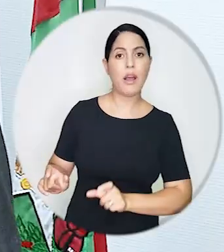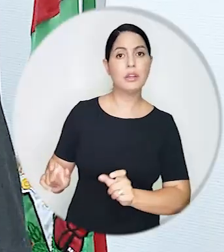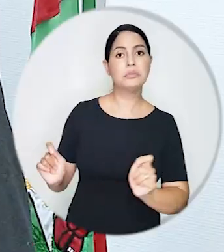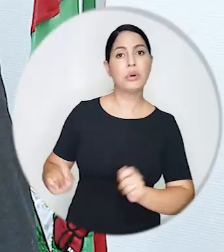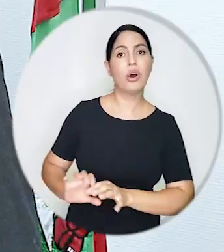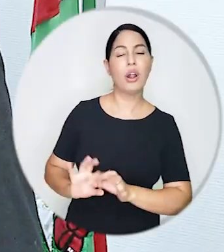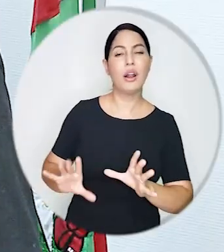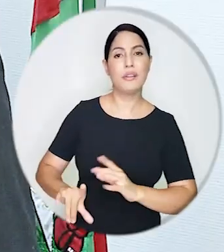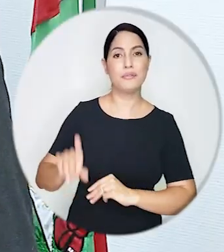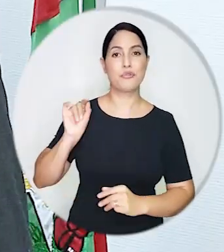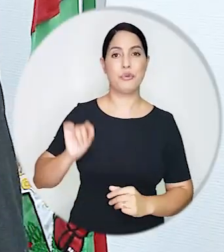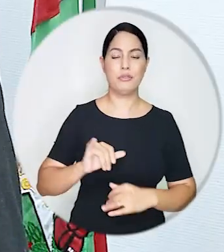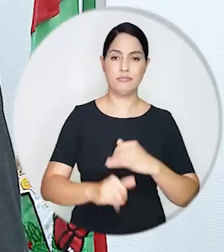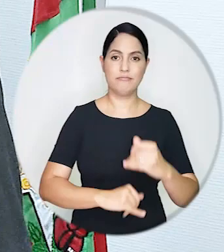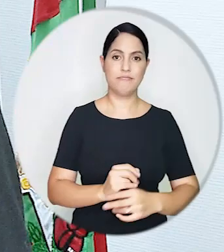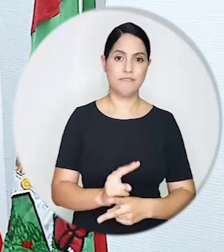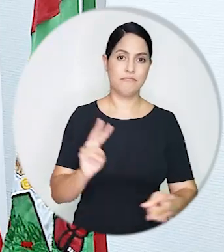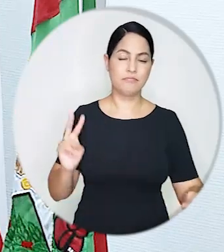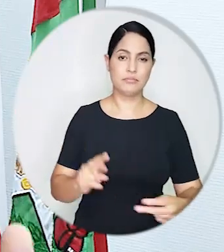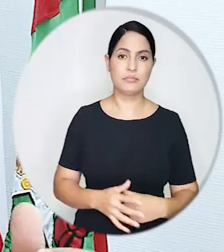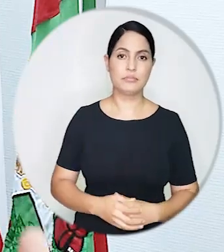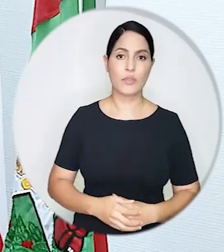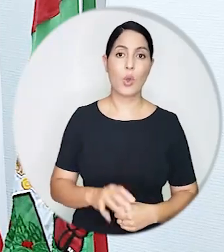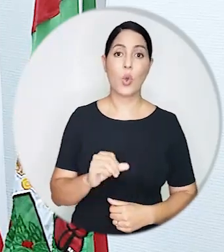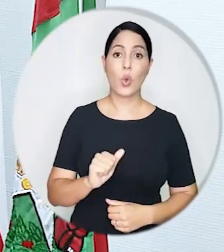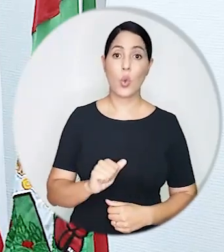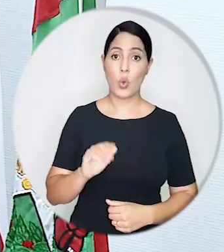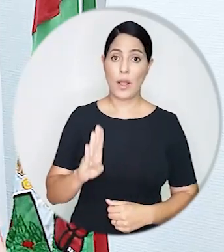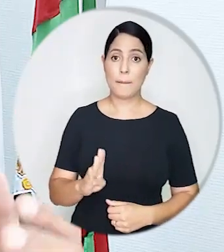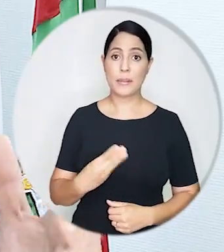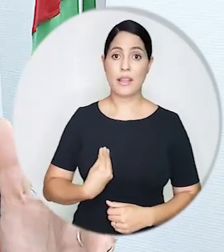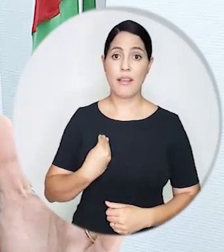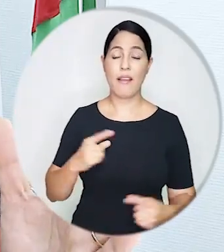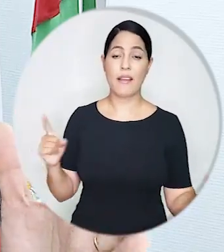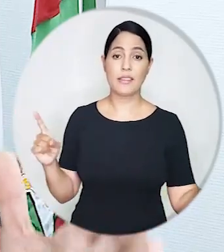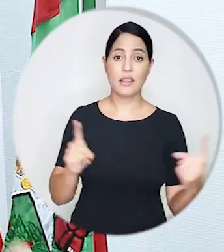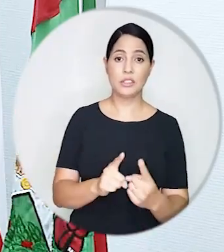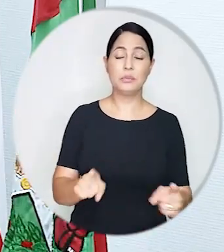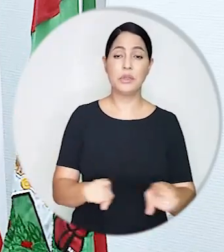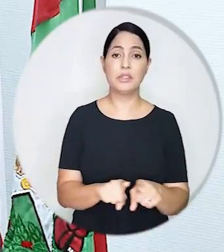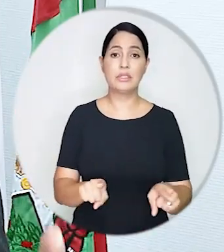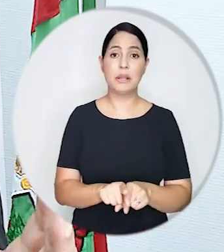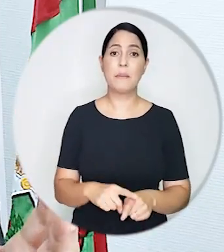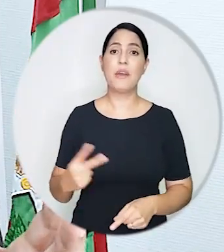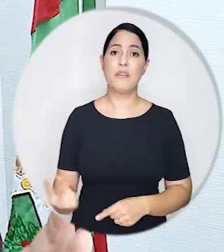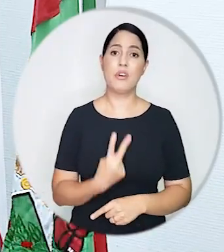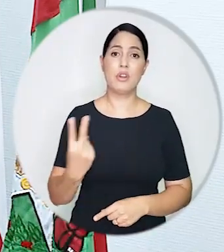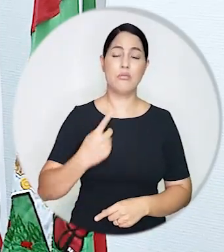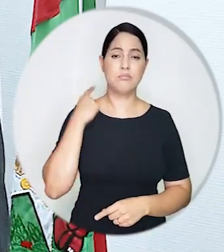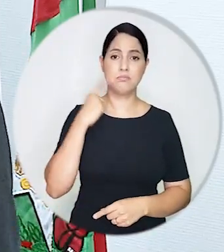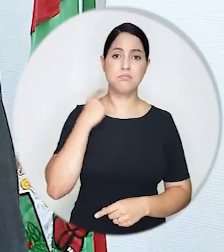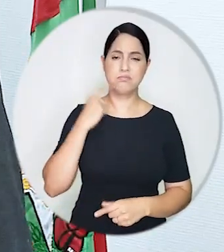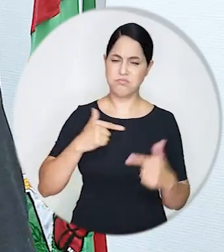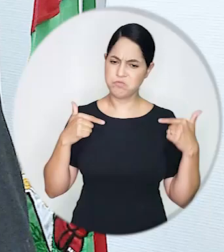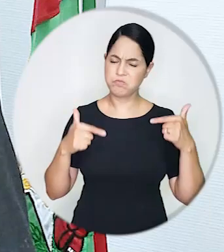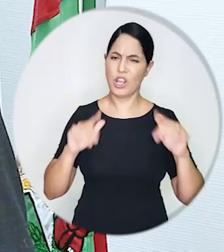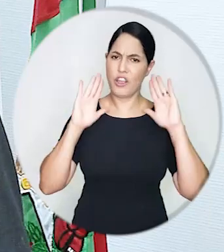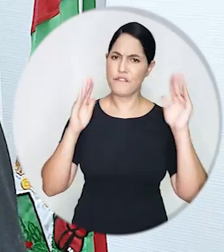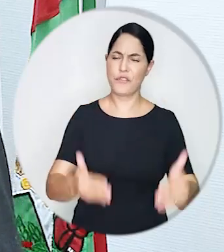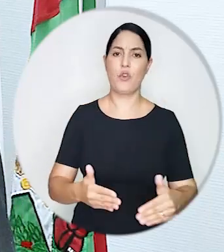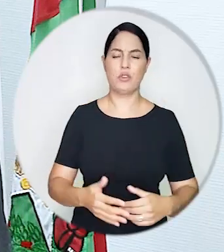A ordem continua focada no atendimento, na defesa, na valorização da